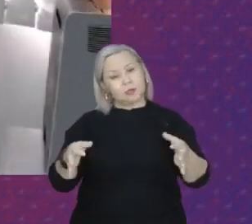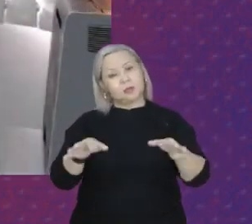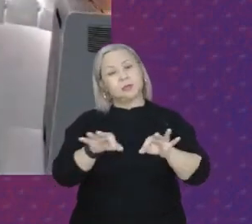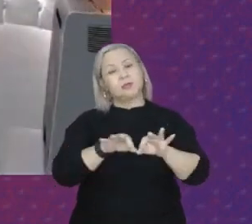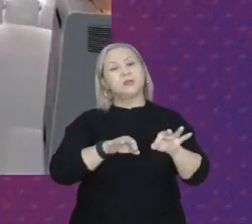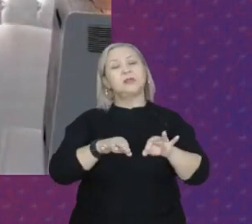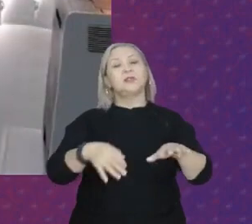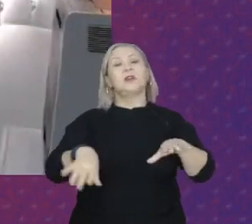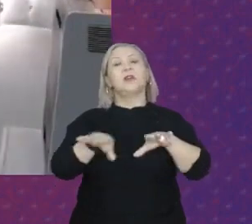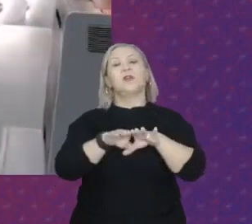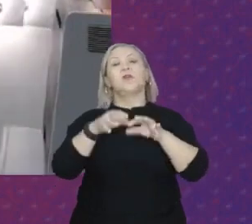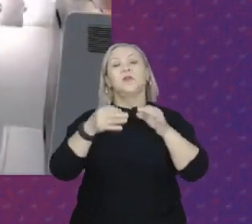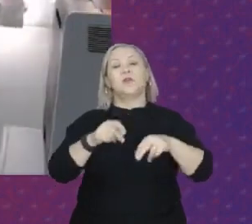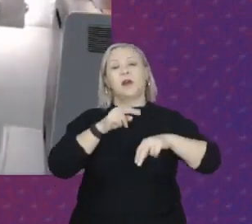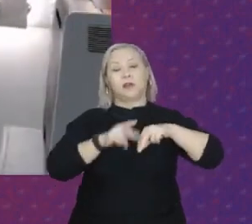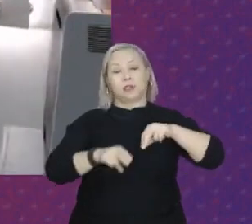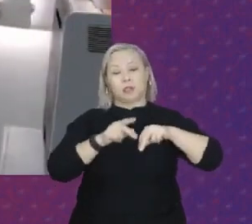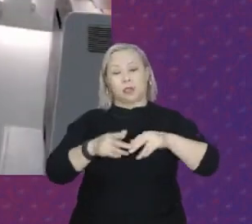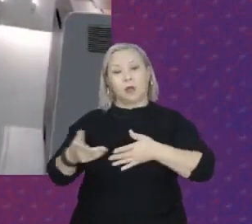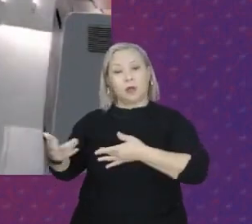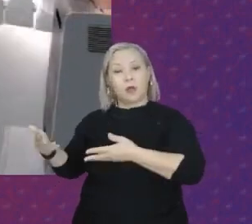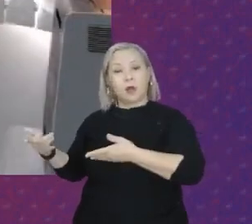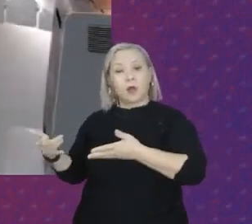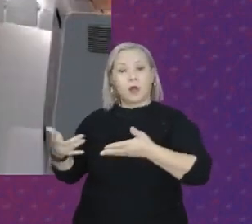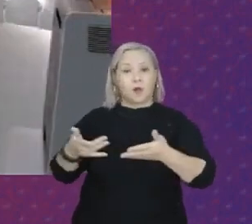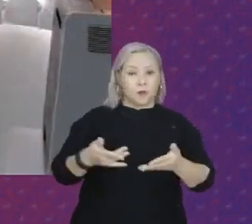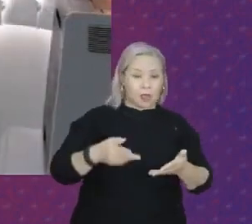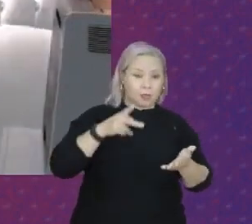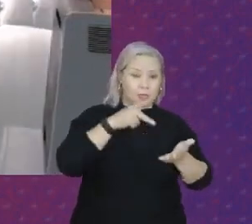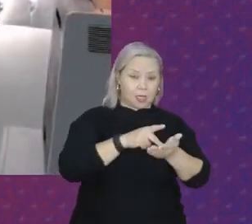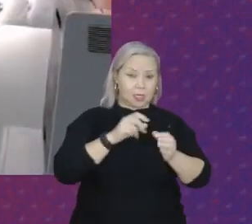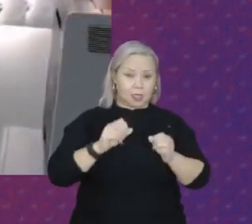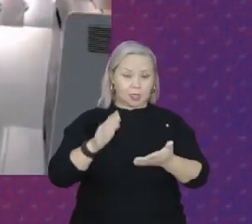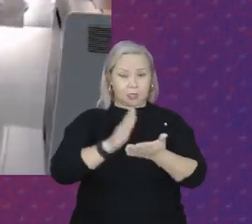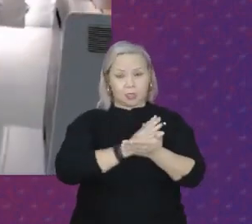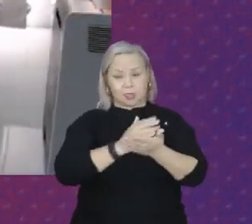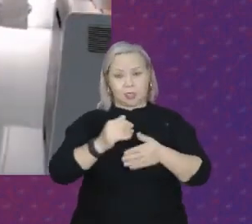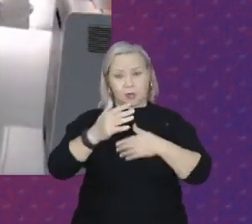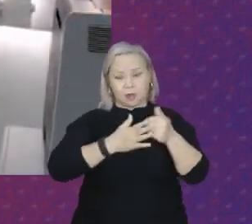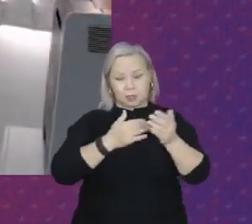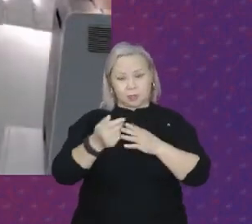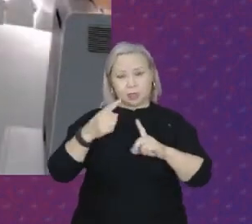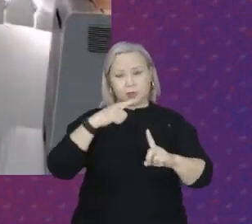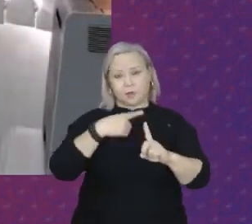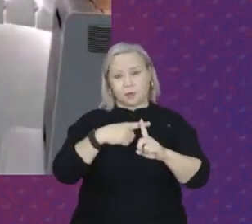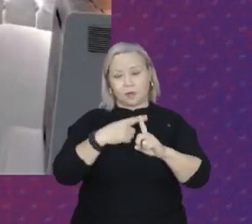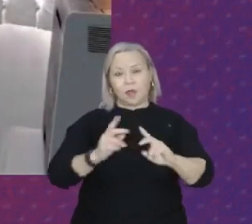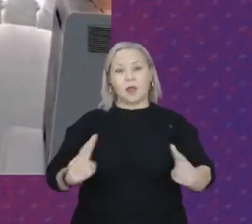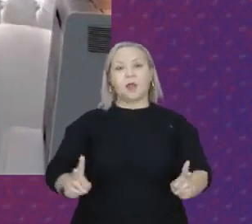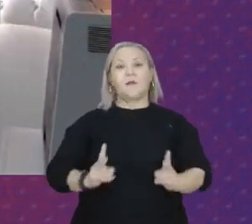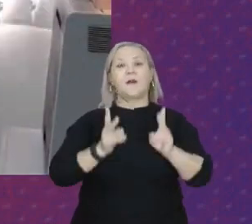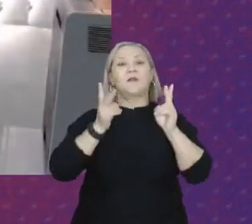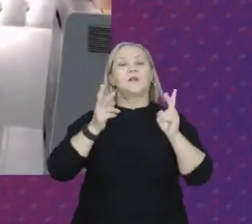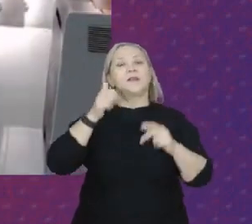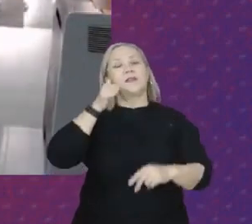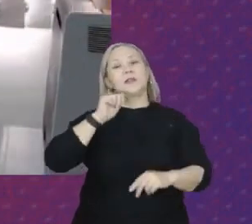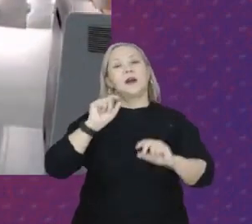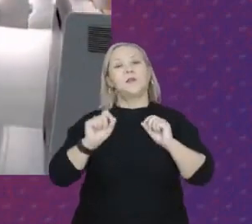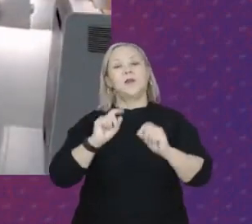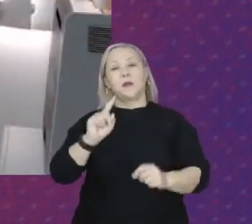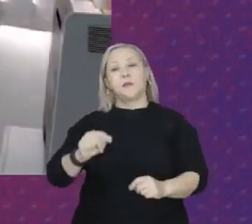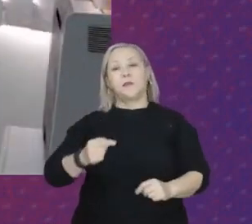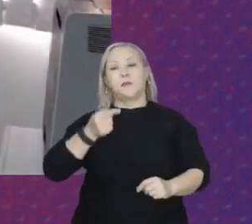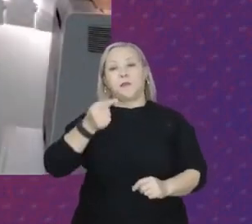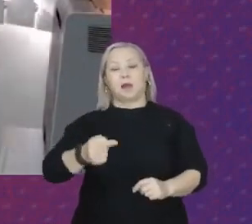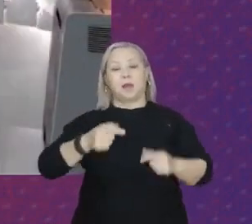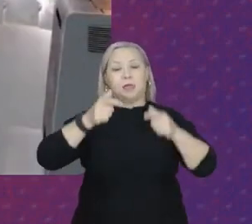nesses campos vem trazendo à tona algumas ações afirmativas que valorizam a mulher para além, né,